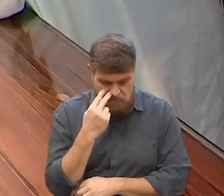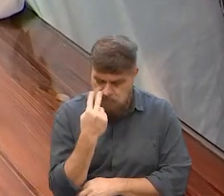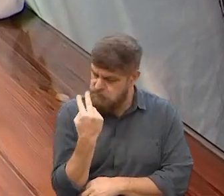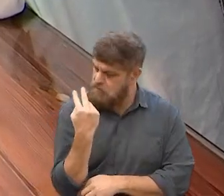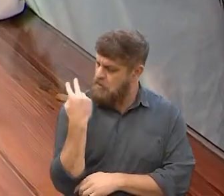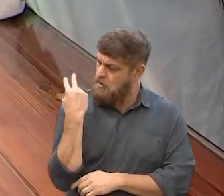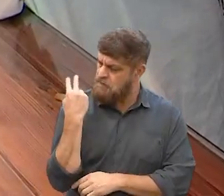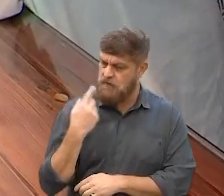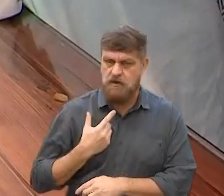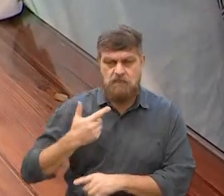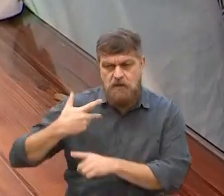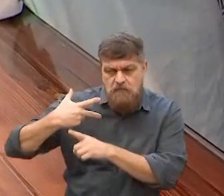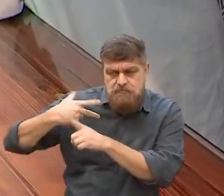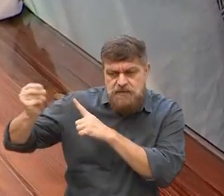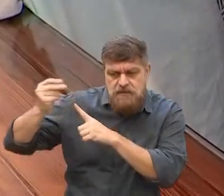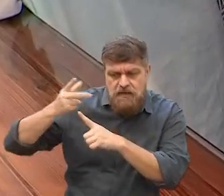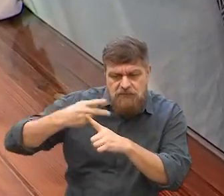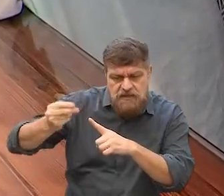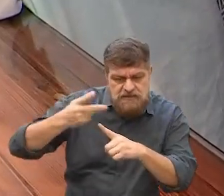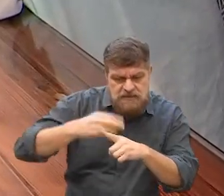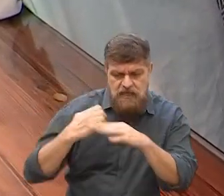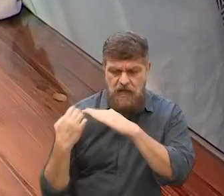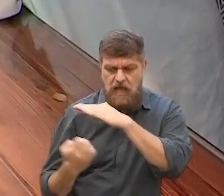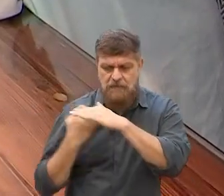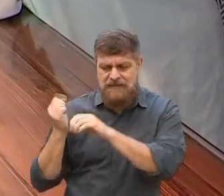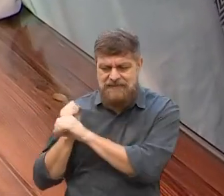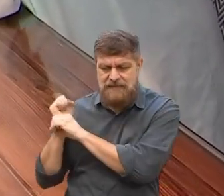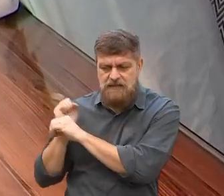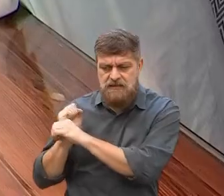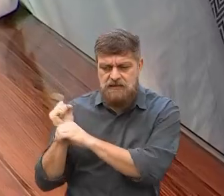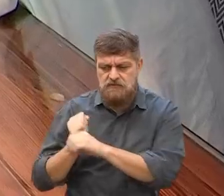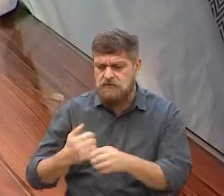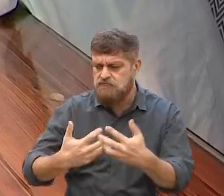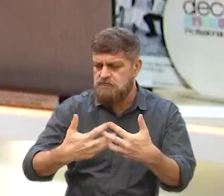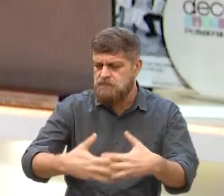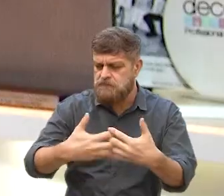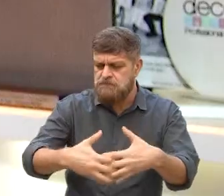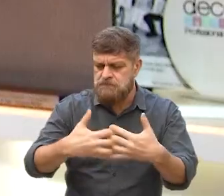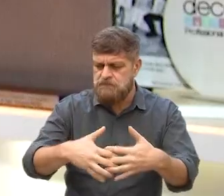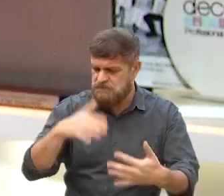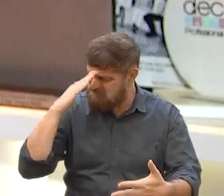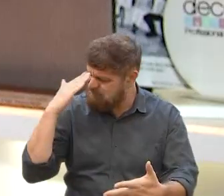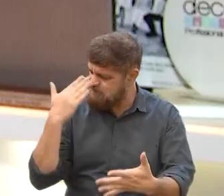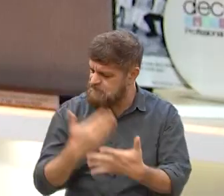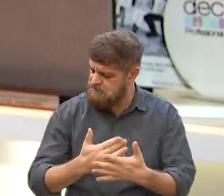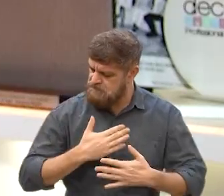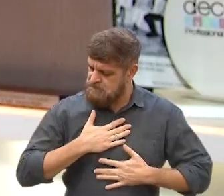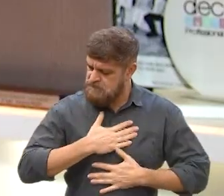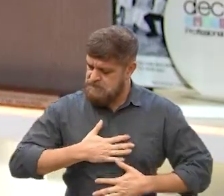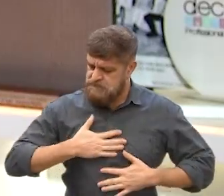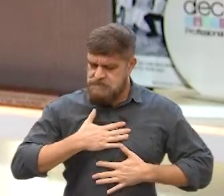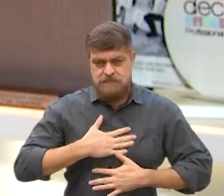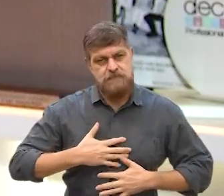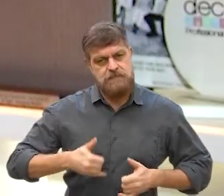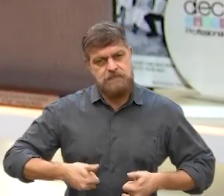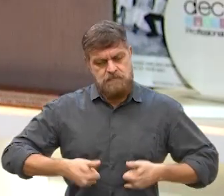Arquitetura existe desde 1987, foram 33 anos. Sim. Sim, foi